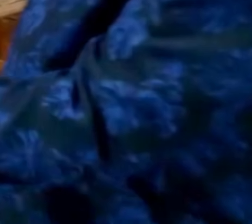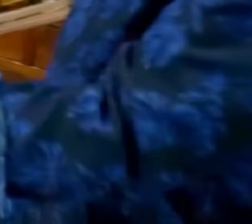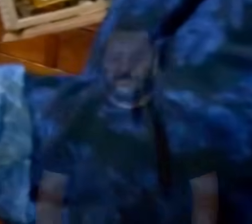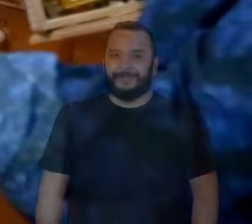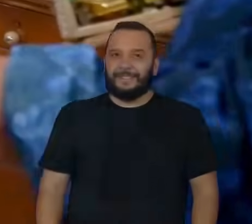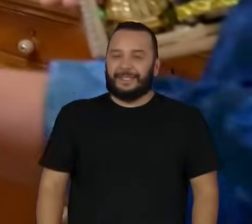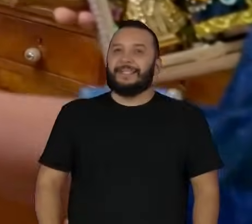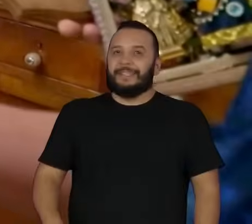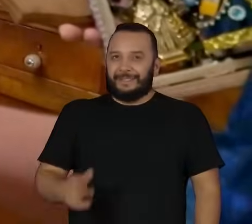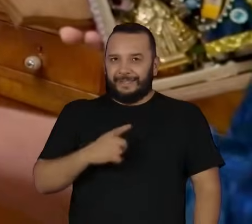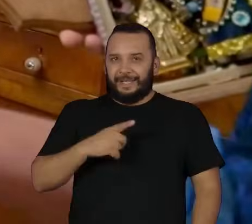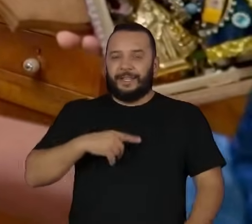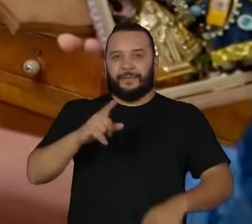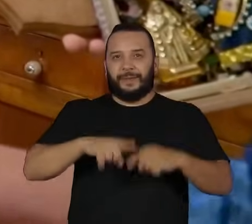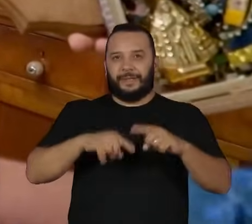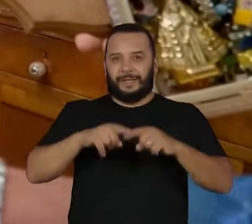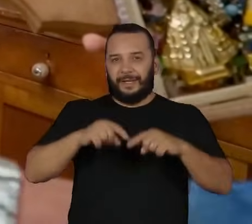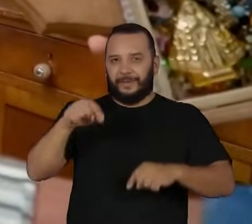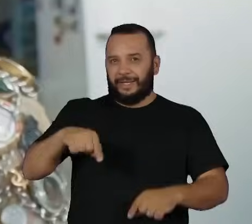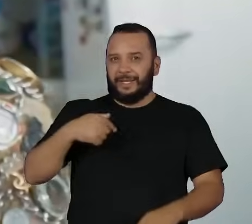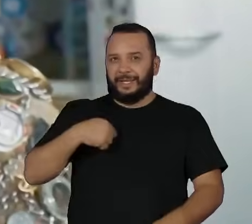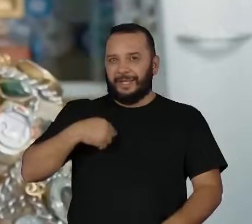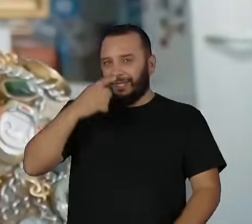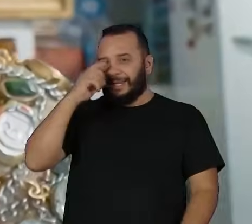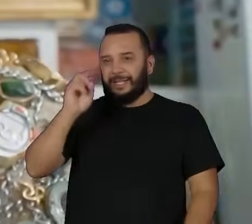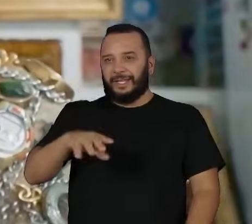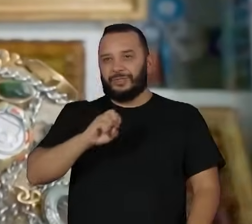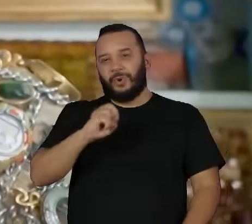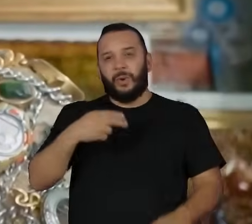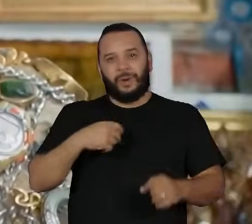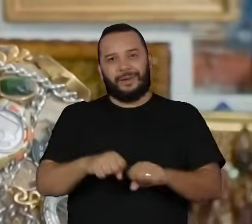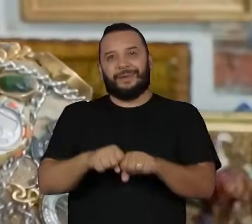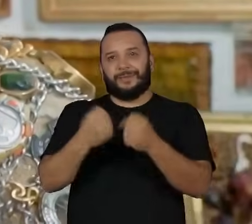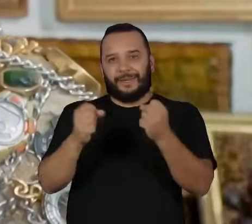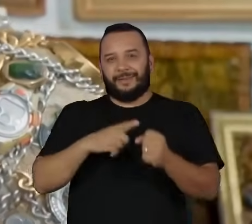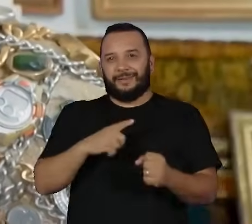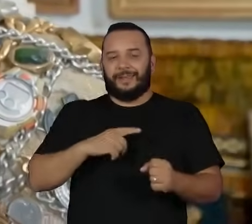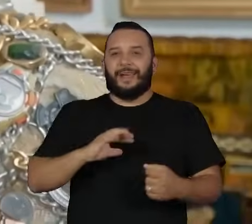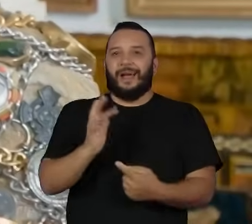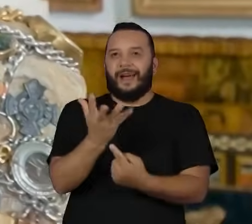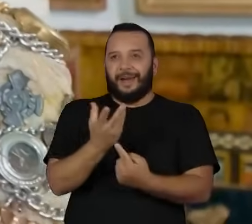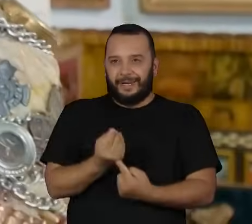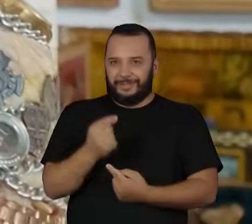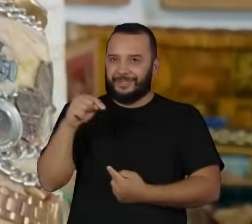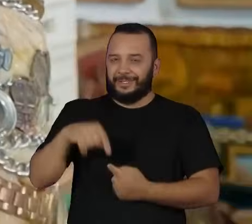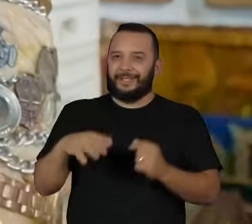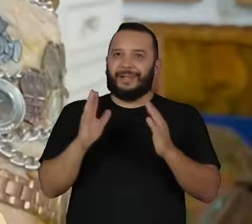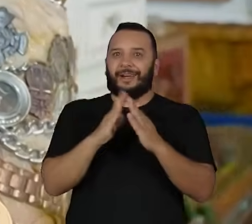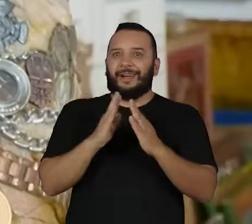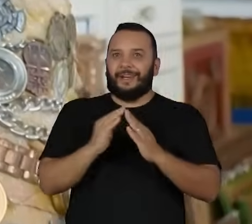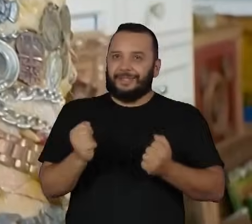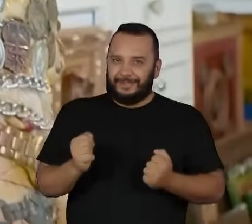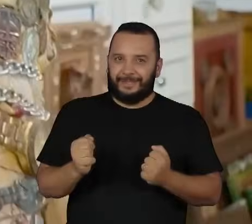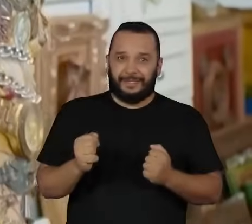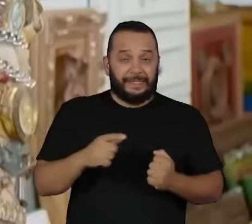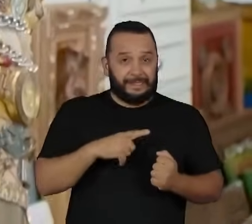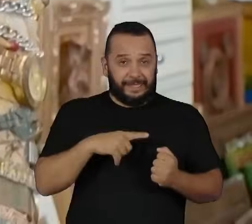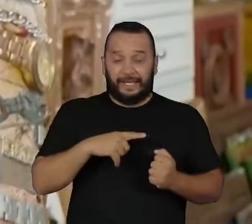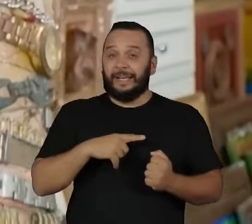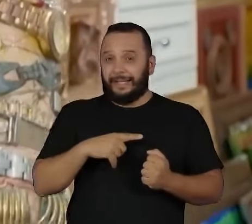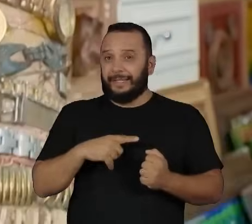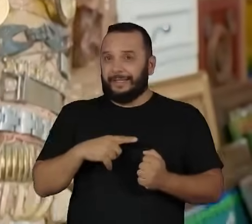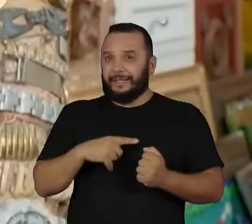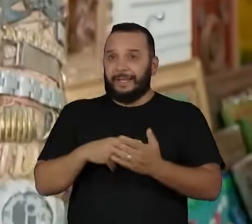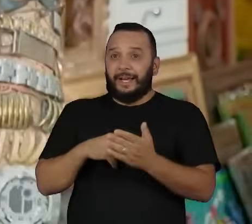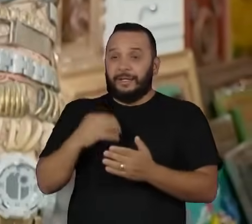Muita peça aqui que podia estar no lixo ou quebrado, virei uma obra de arte, está tudo aqui nessa casa. Para muita pessoa, uma peça que tem em casa aqui, tem